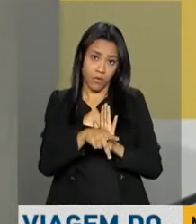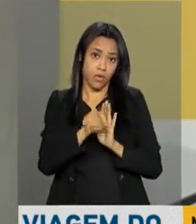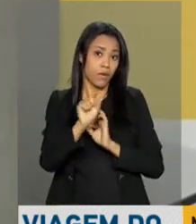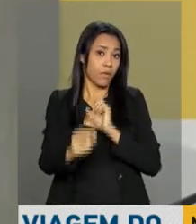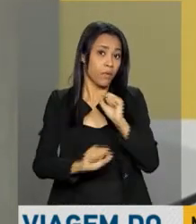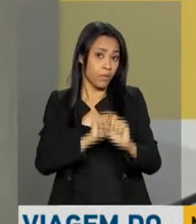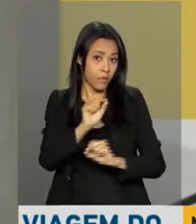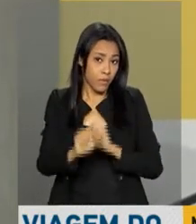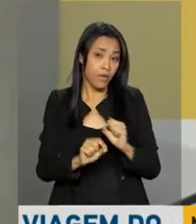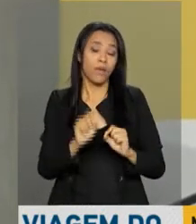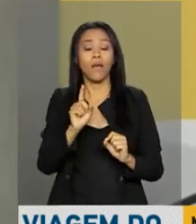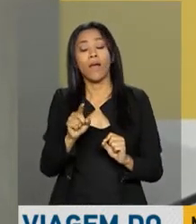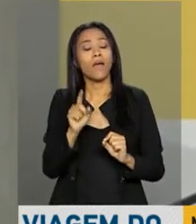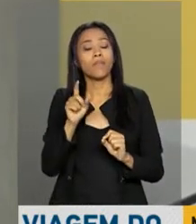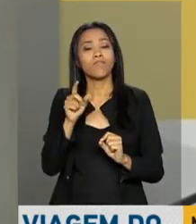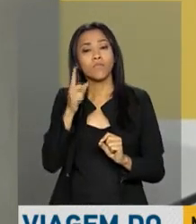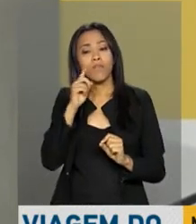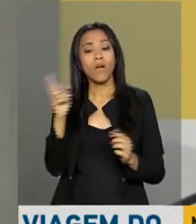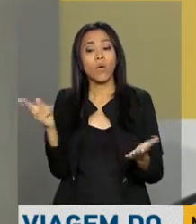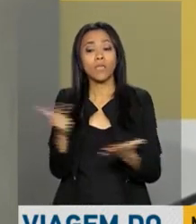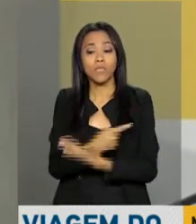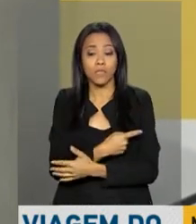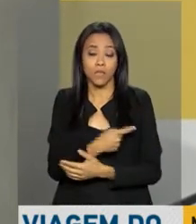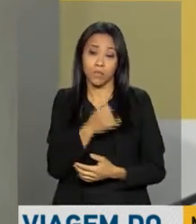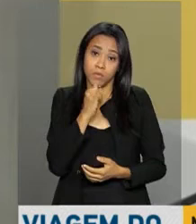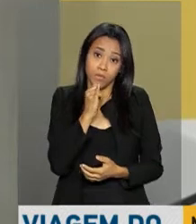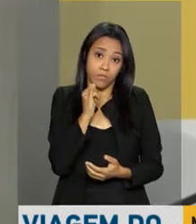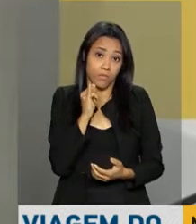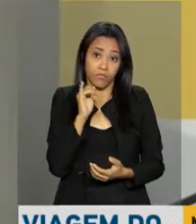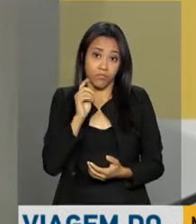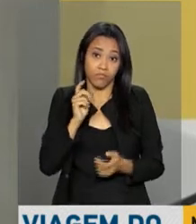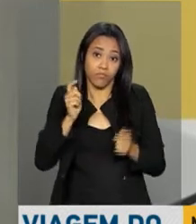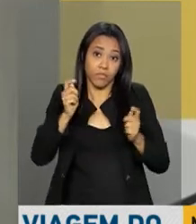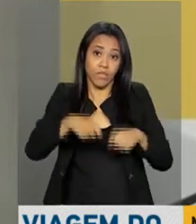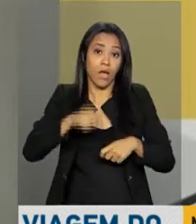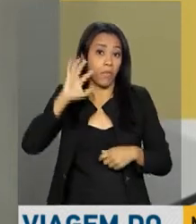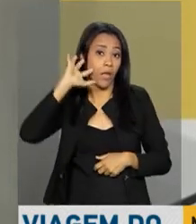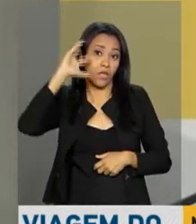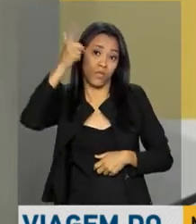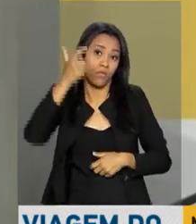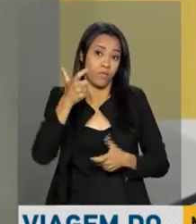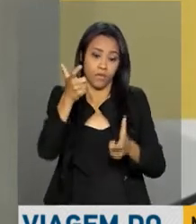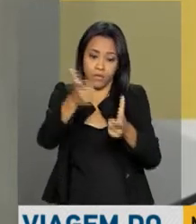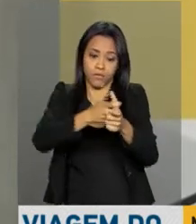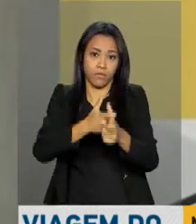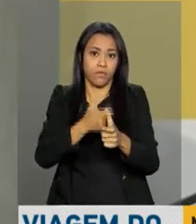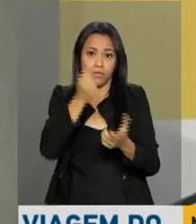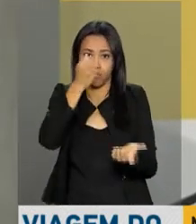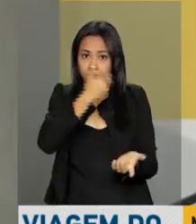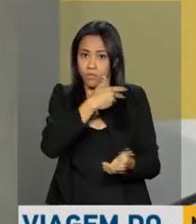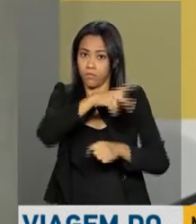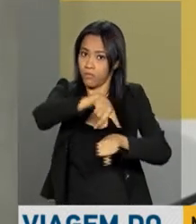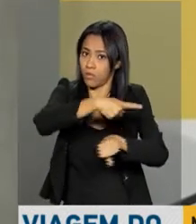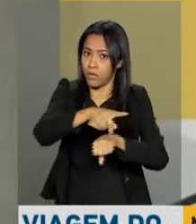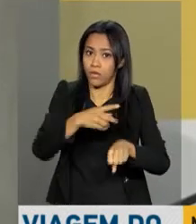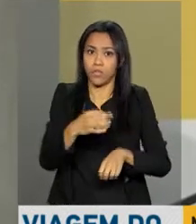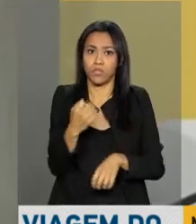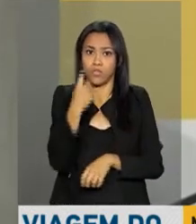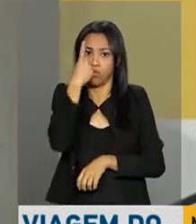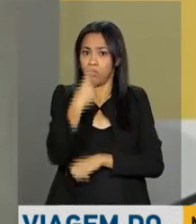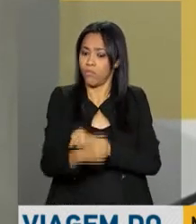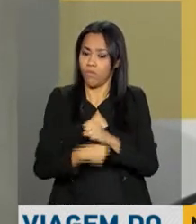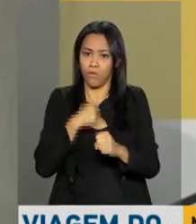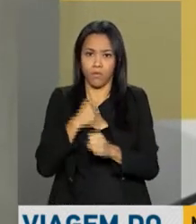retratar uma realidade ou seja você não resolve essa questão do déficit de um ano para o outro leva